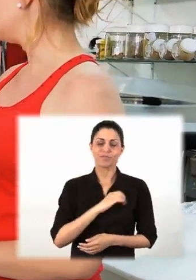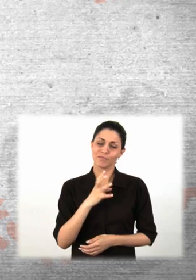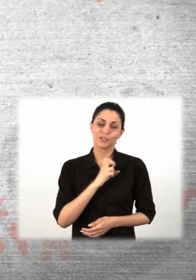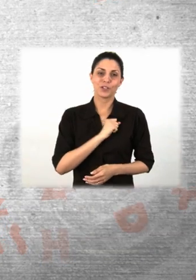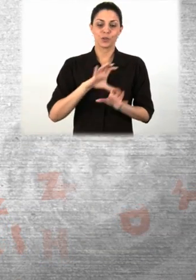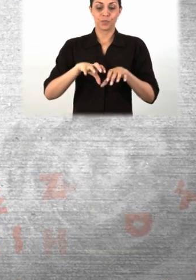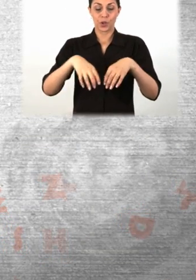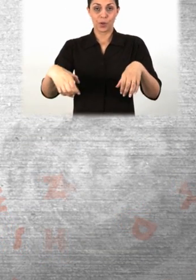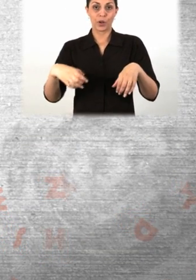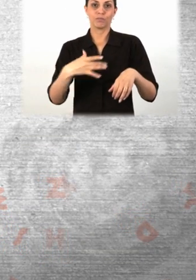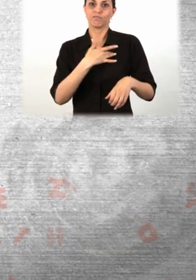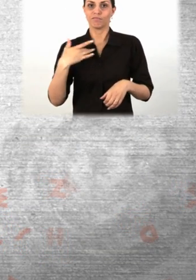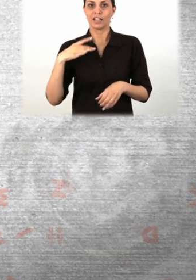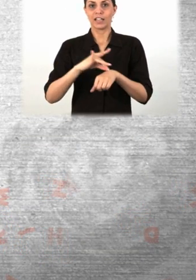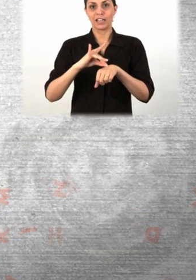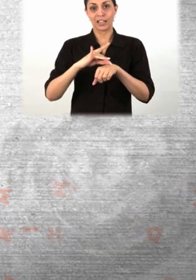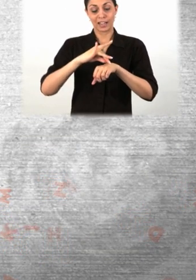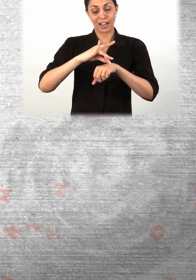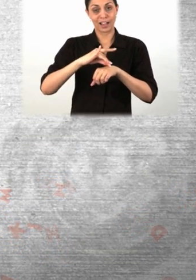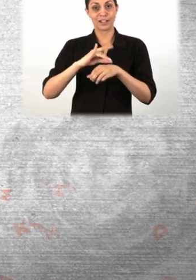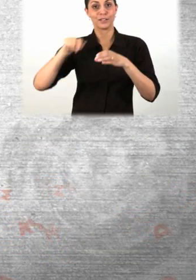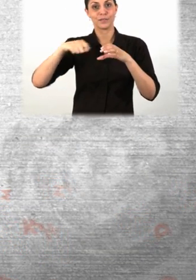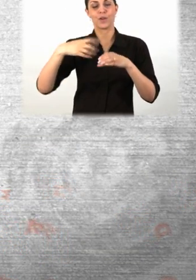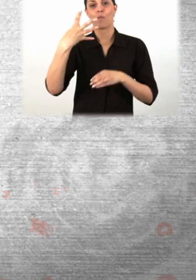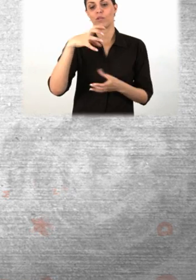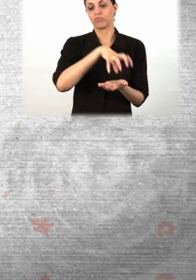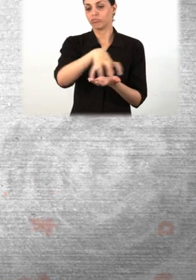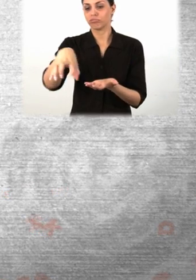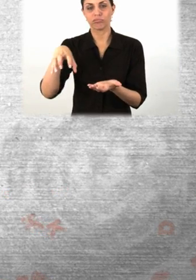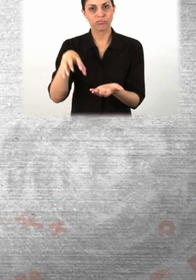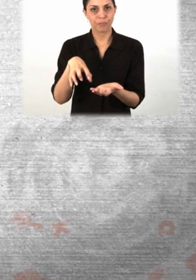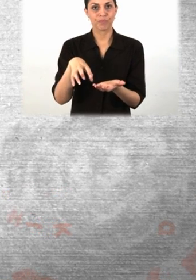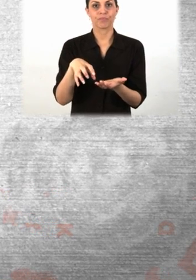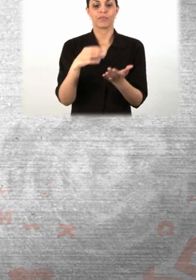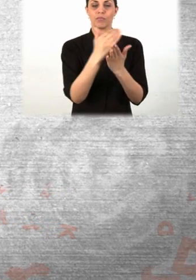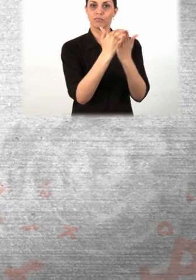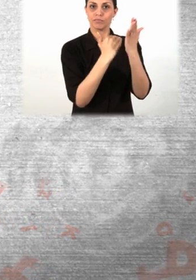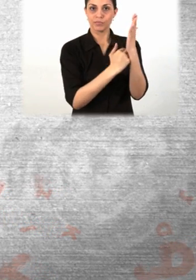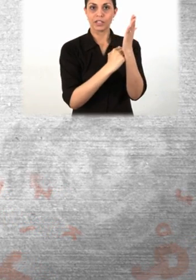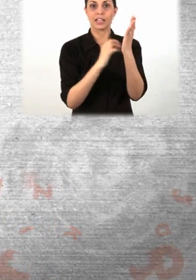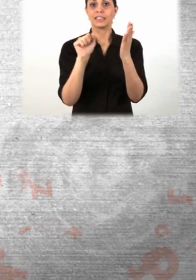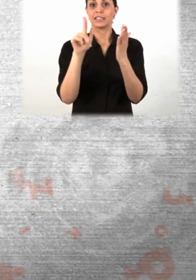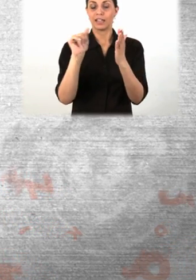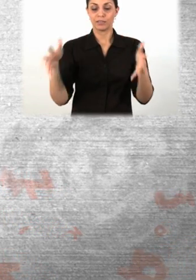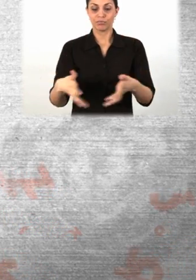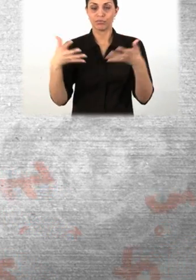também. Rocambole nutritivo de carne moída. Rendimento 4 porções. Ingredientes: